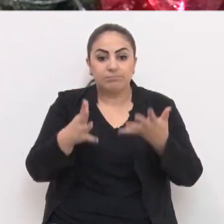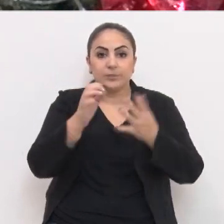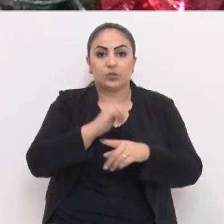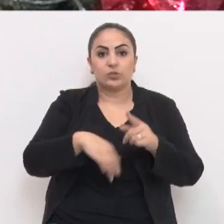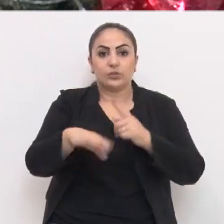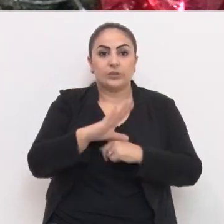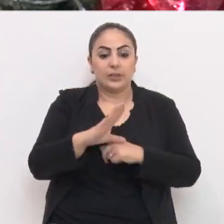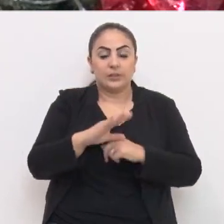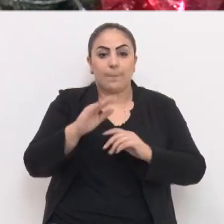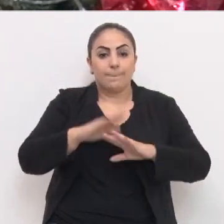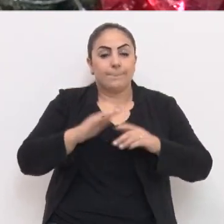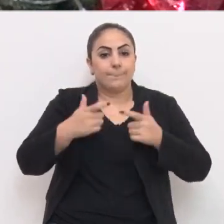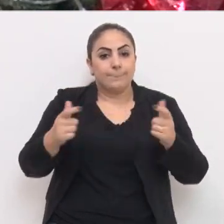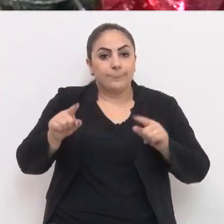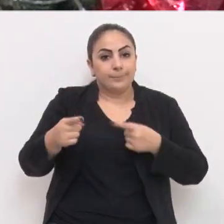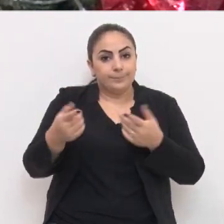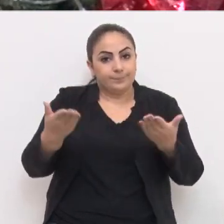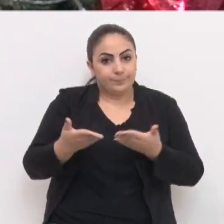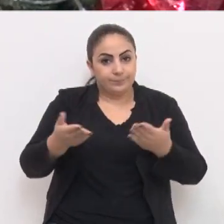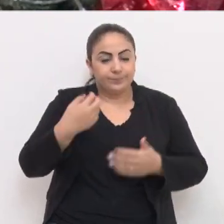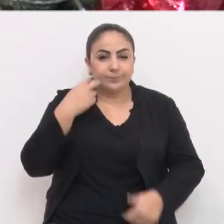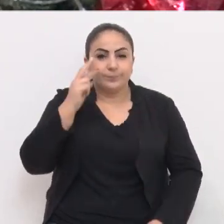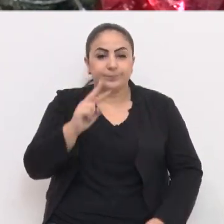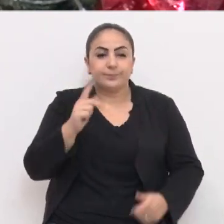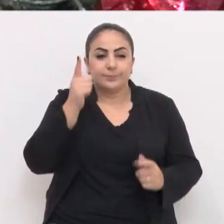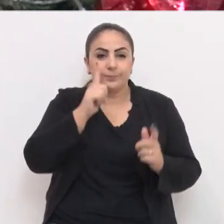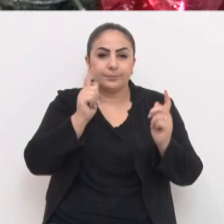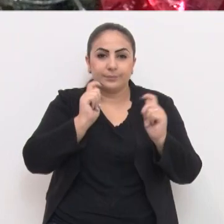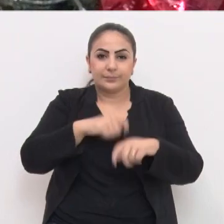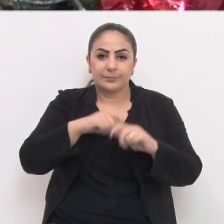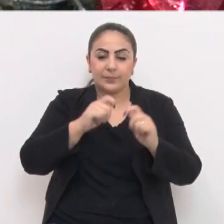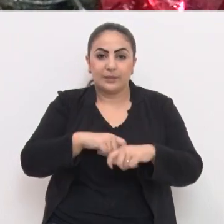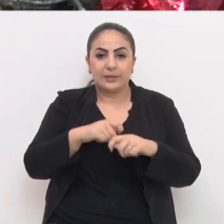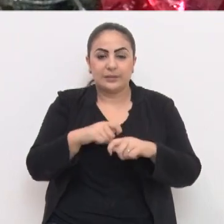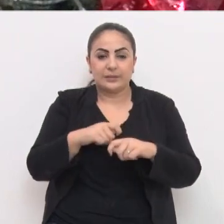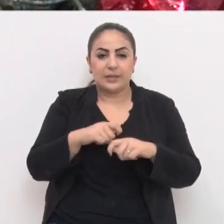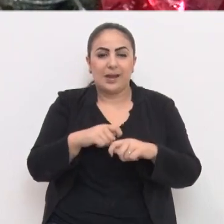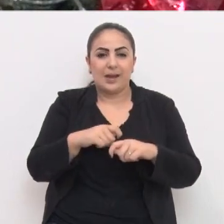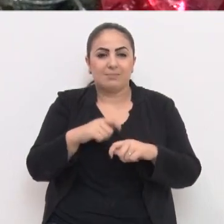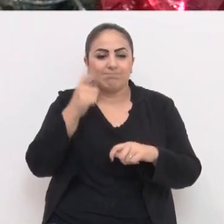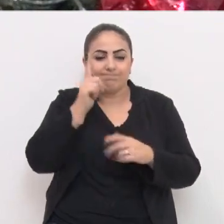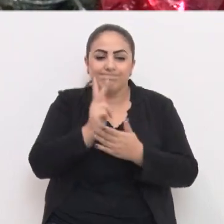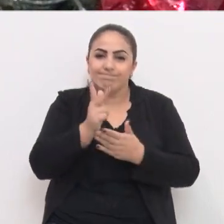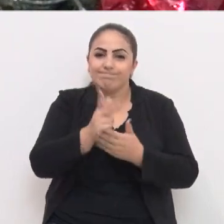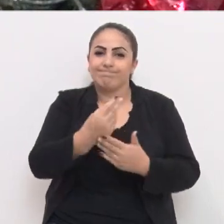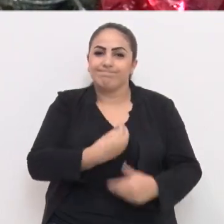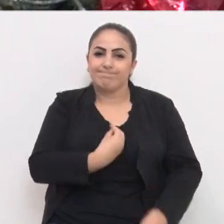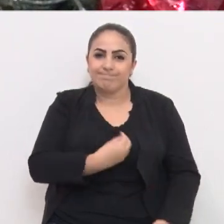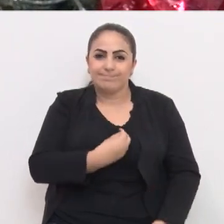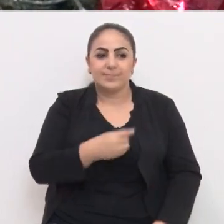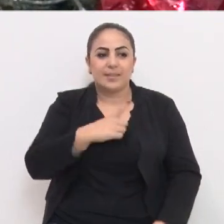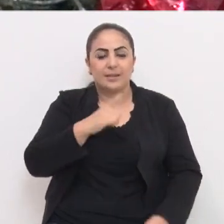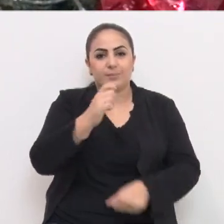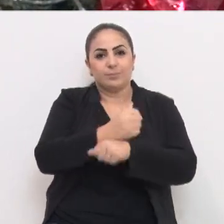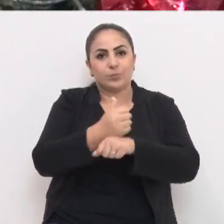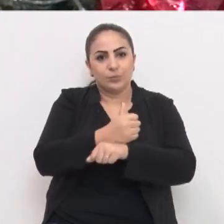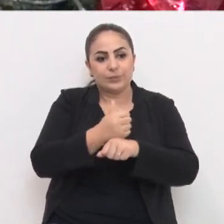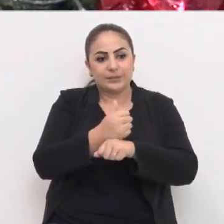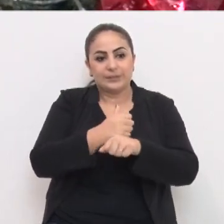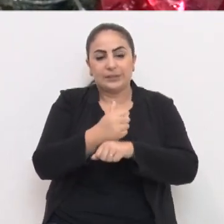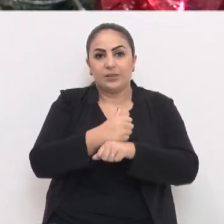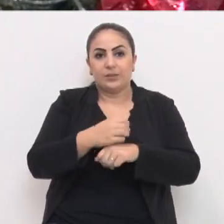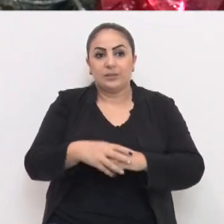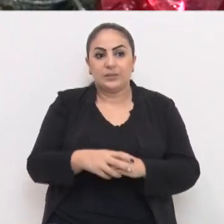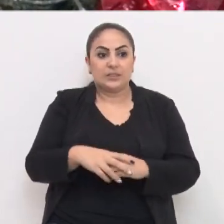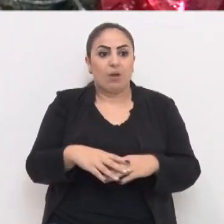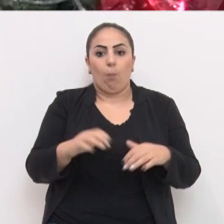para isso, e o maior desafio que eu vejo hoje é capacitá-los para seguir a vida em diante, para ter uma profissão, sair